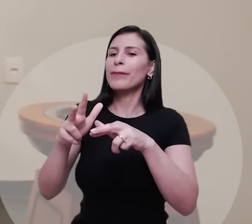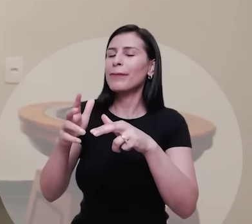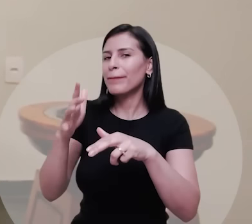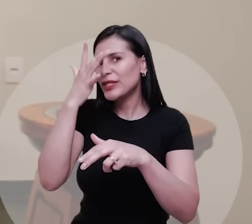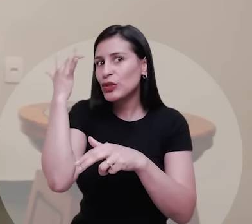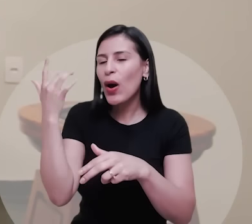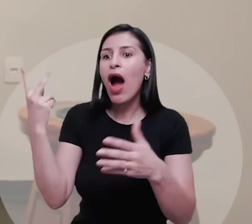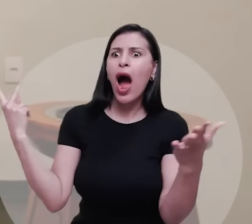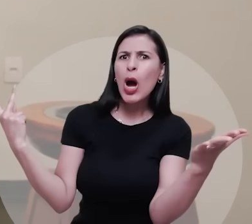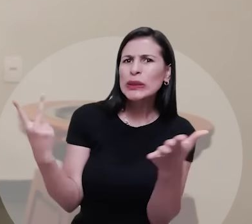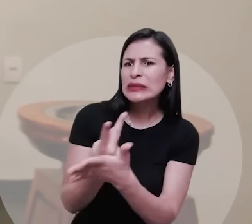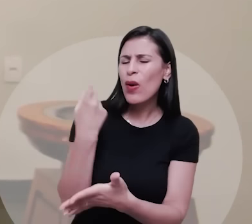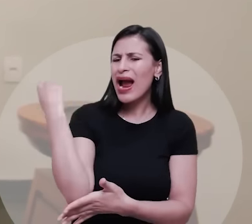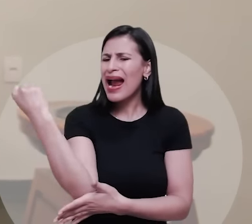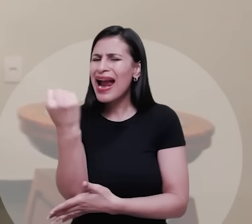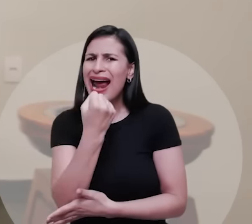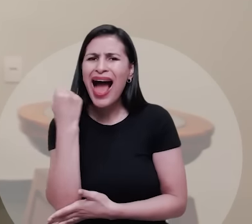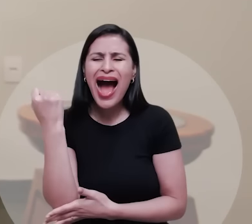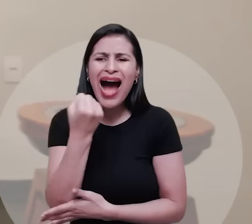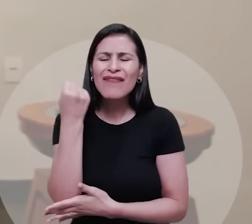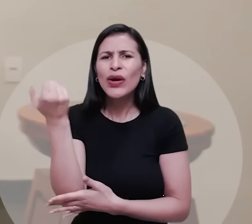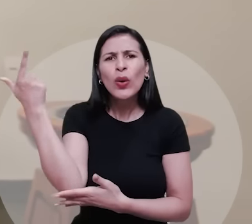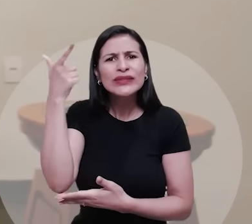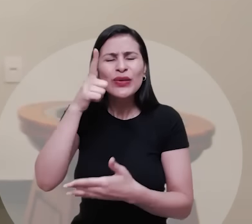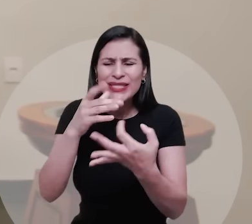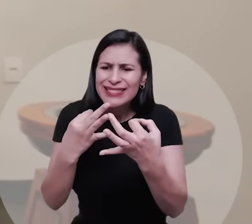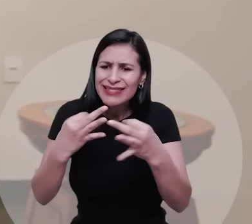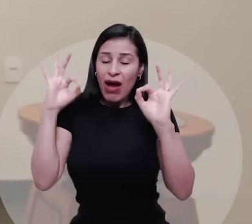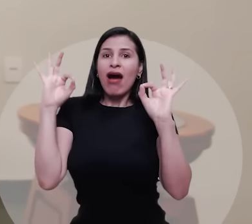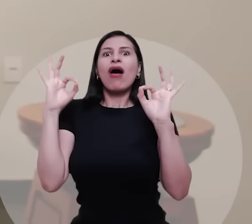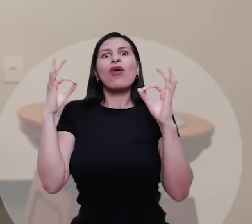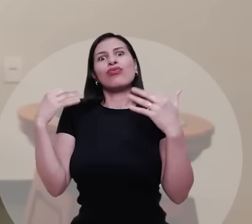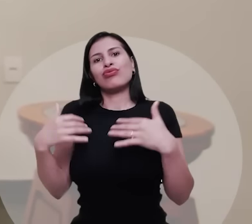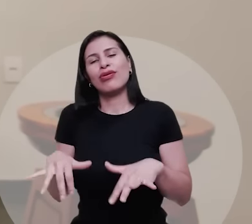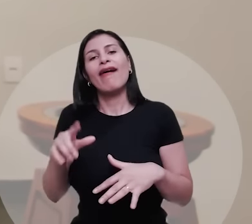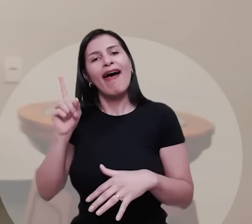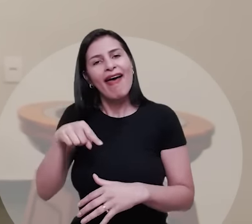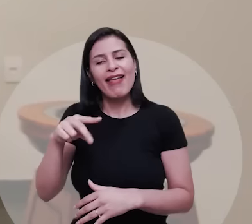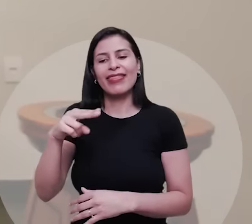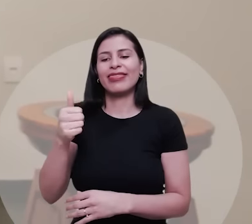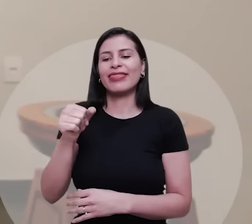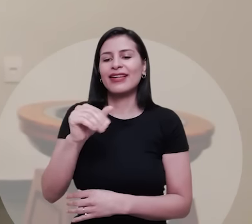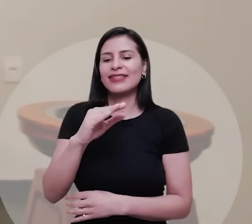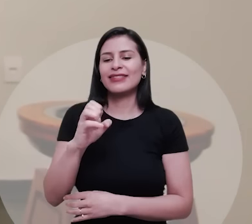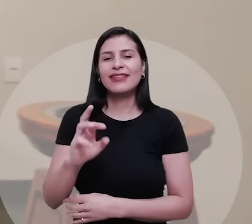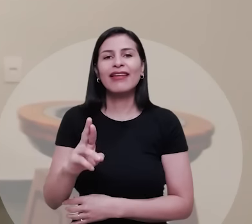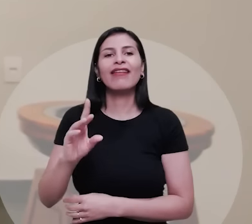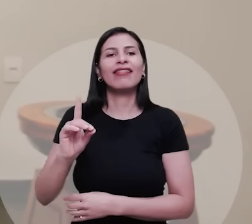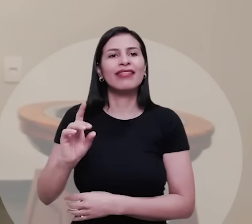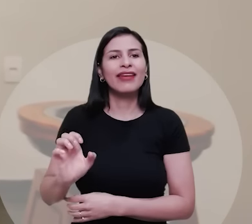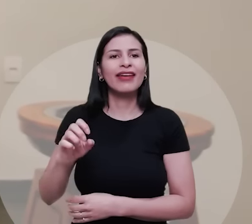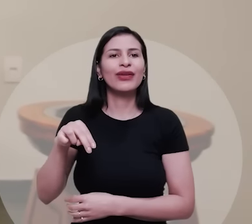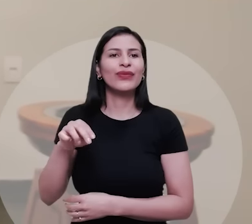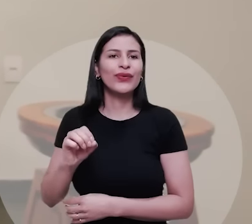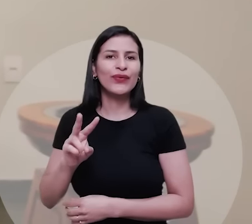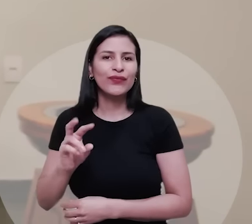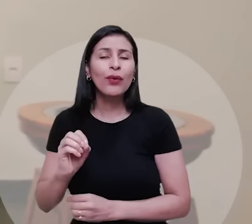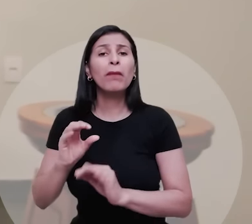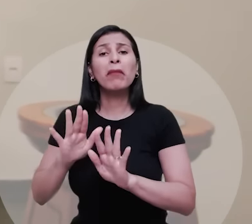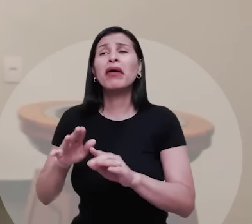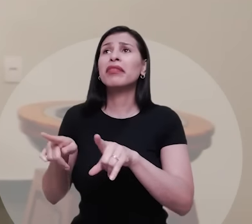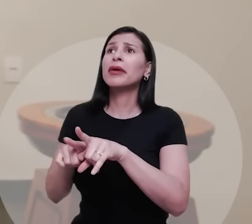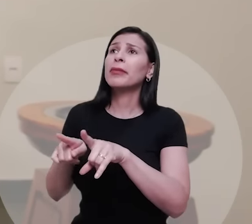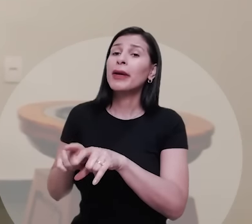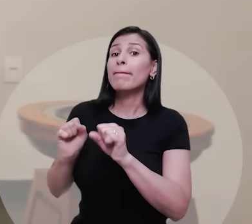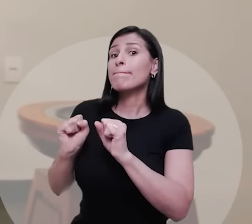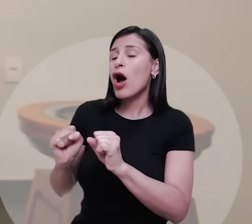se salvando daquela situação. Mas também, quando nós falamos de nascer de novo, nós poderíamos dizer com